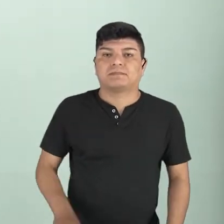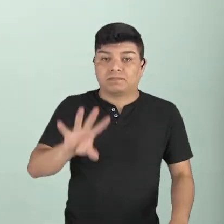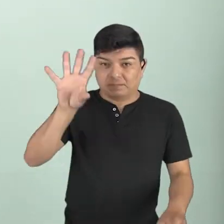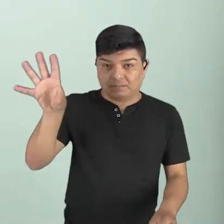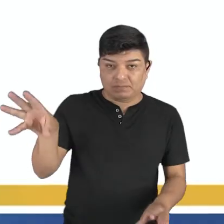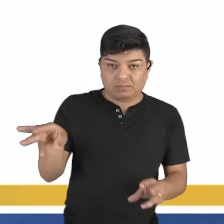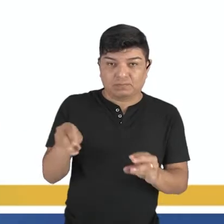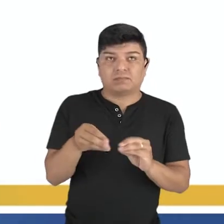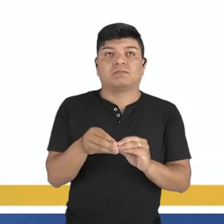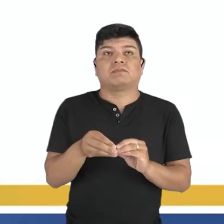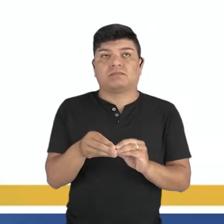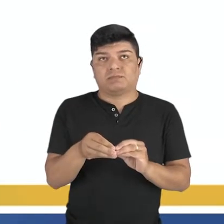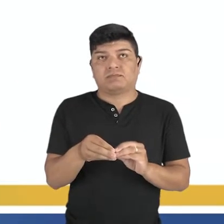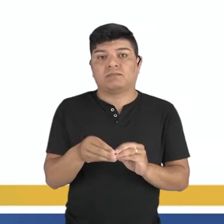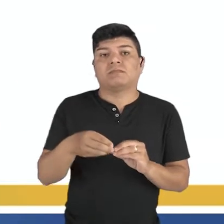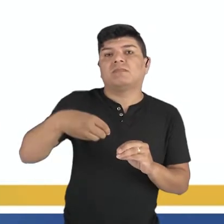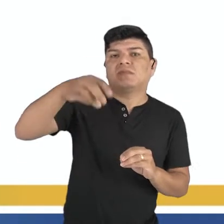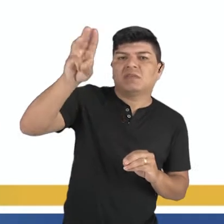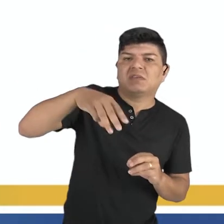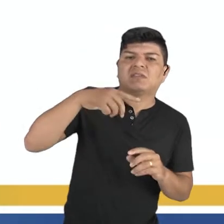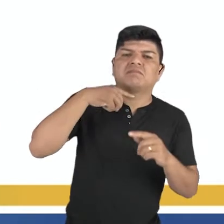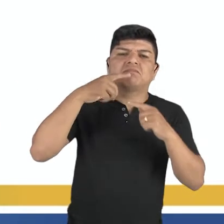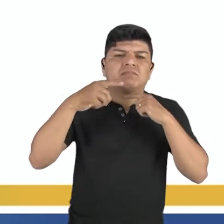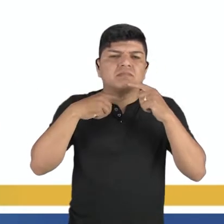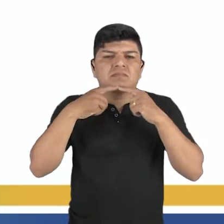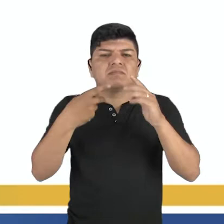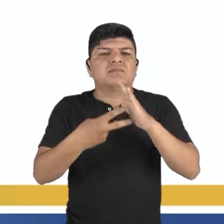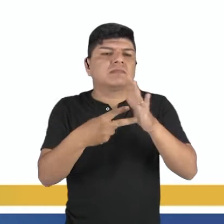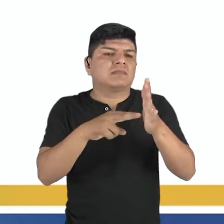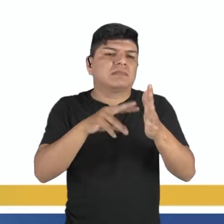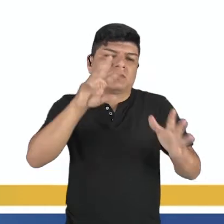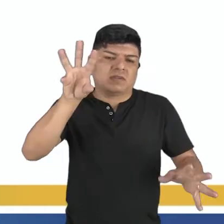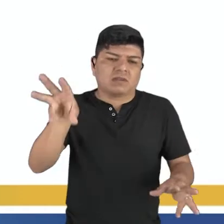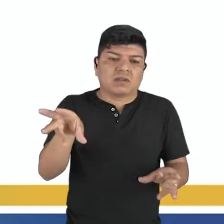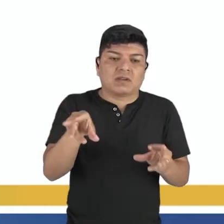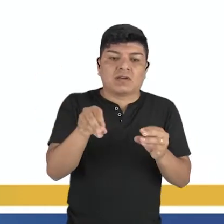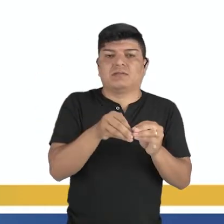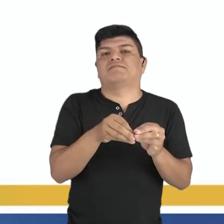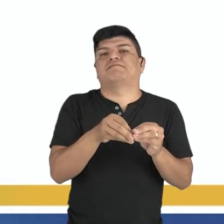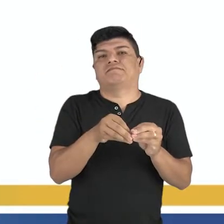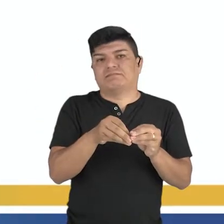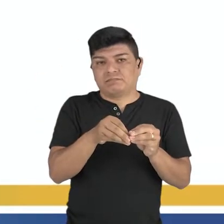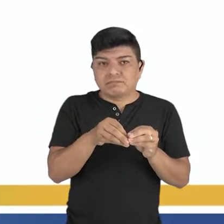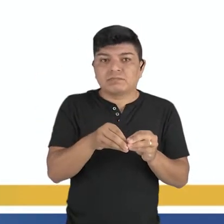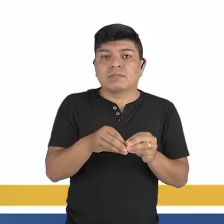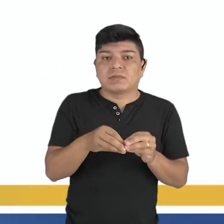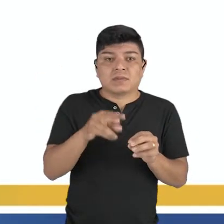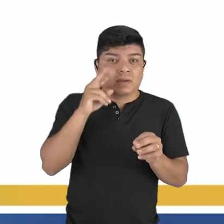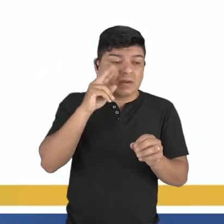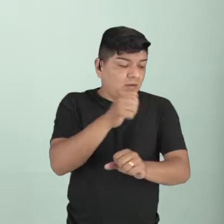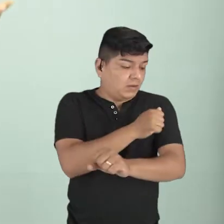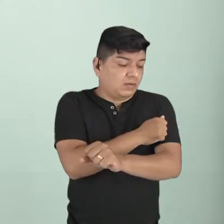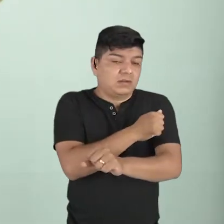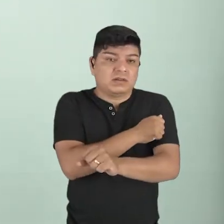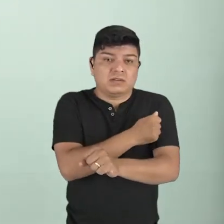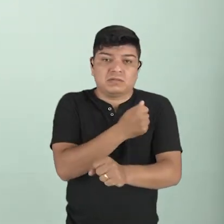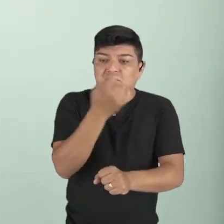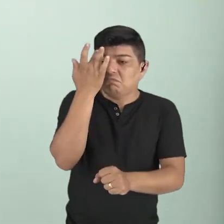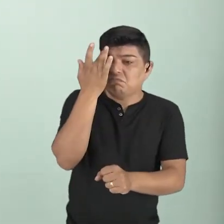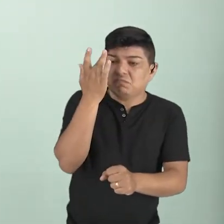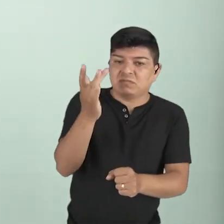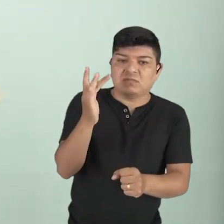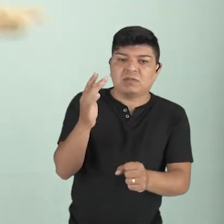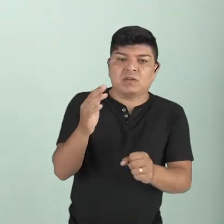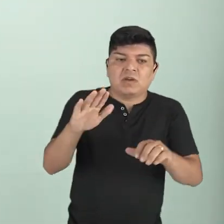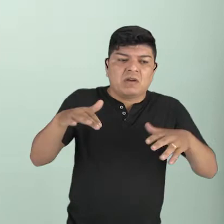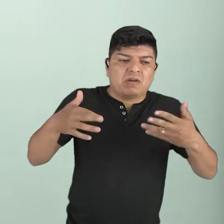resumir. Quem não tem dúvida o que é resumir, né? Eu vejo muitos alunos falando, mas eu não sei o que é resumir, qual é a